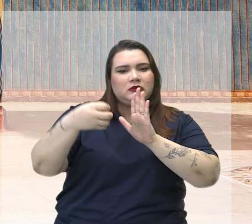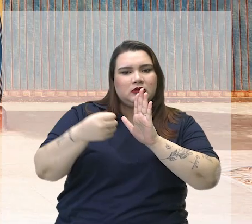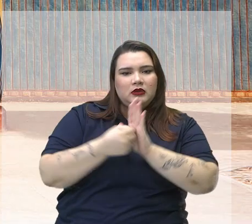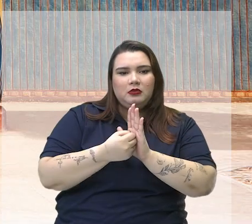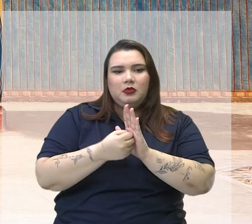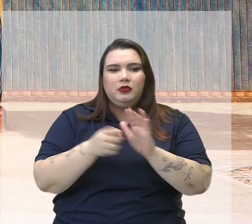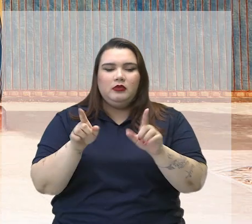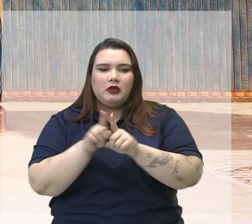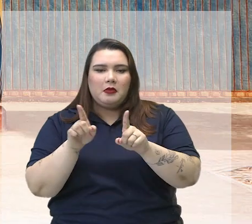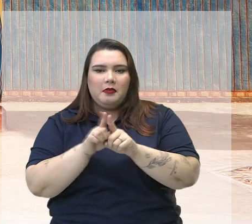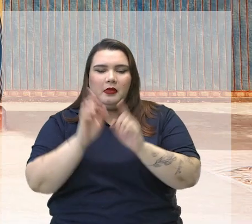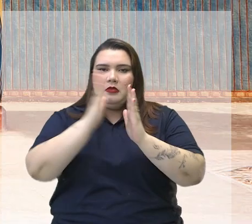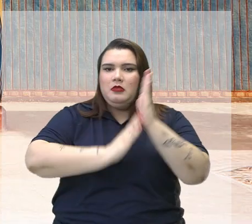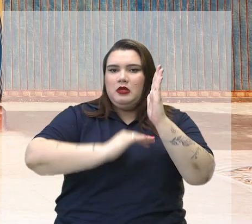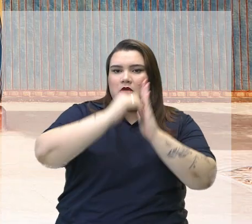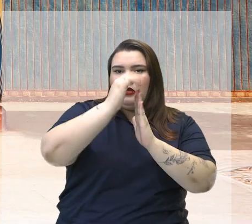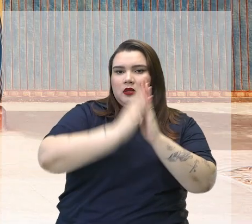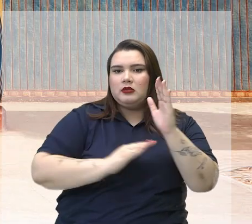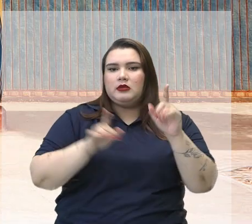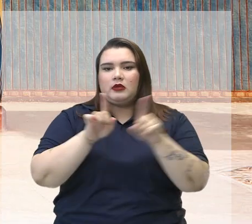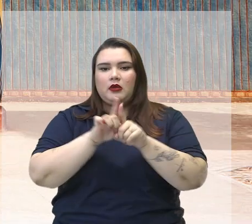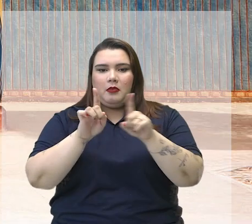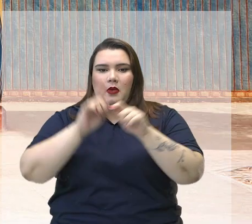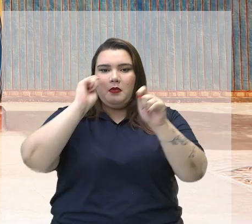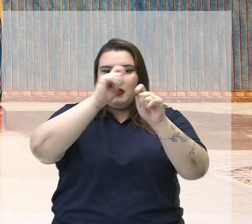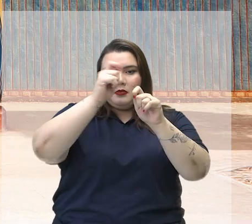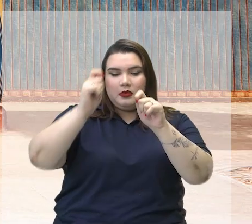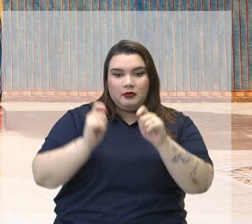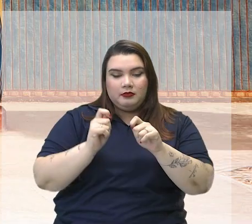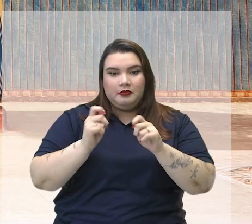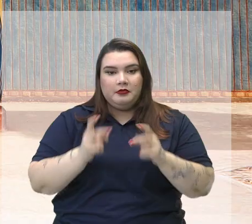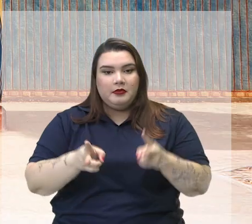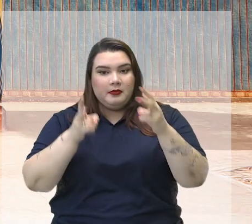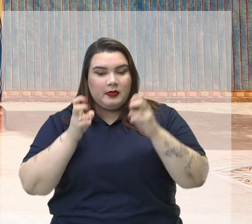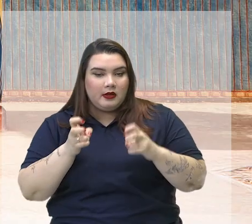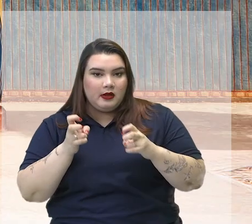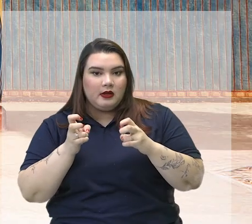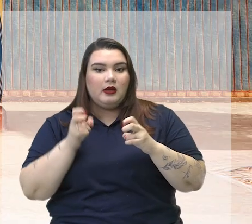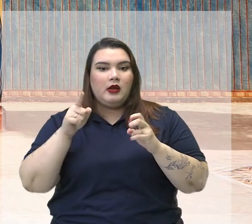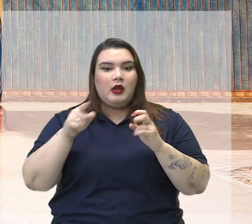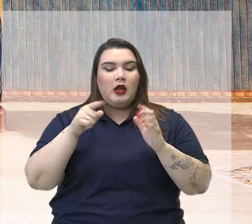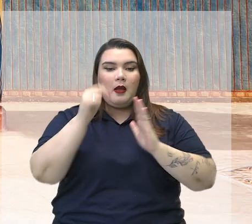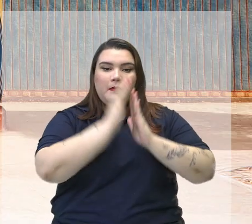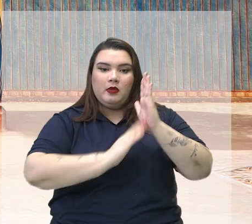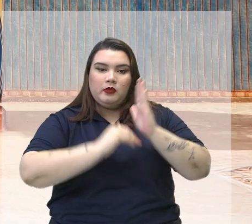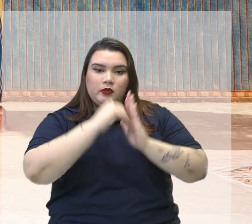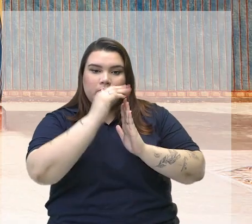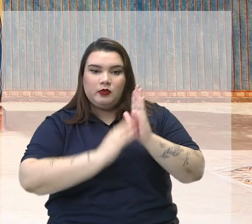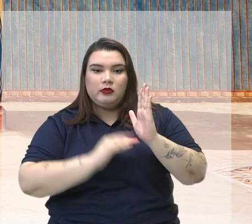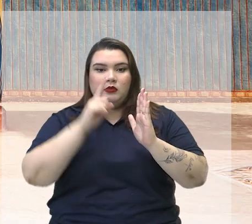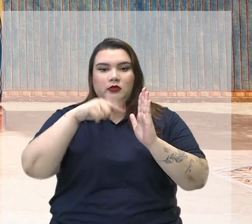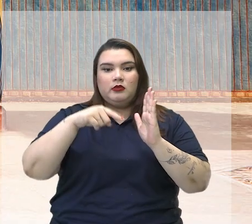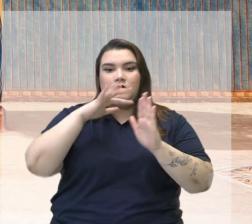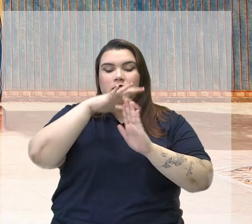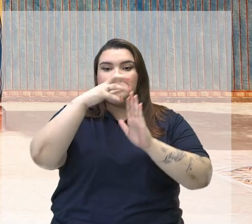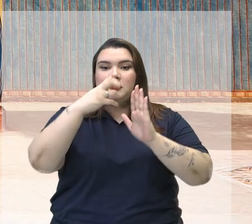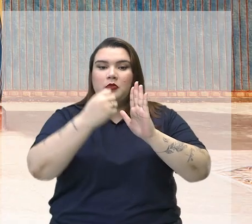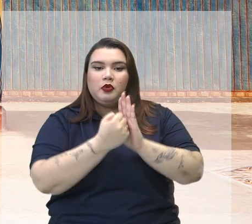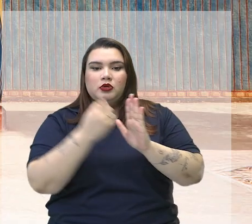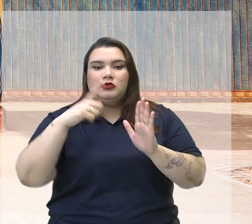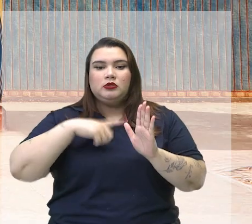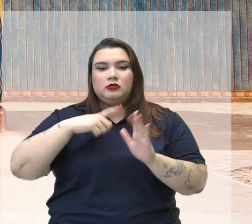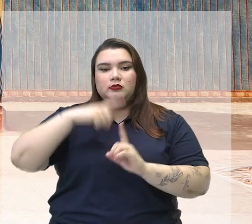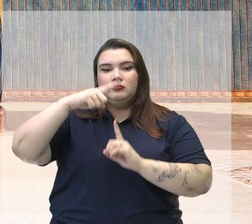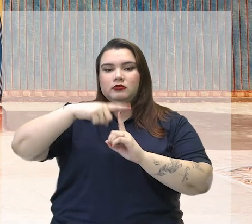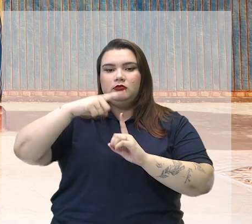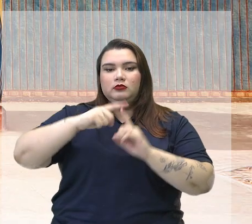a escultura. Como vocês podem ver ali, a pintura, ela era simbólica, ela era chapada e